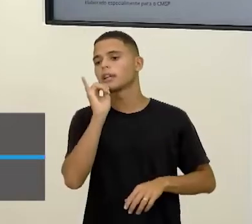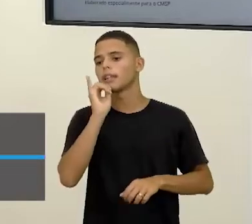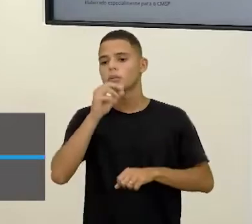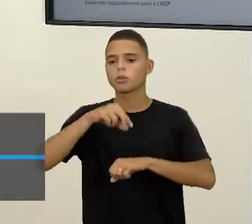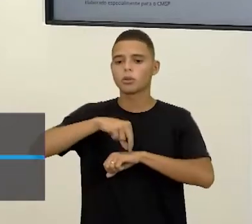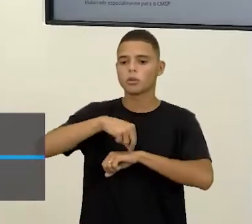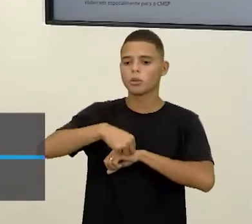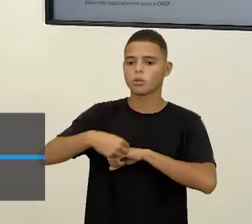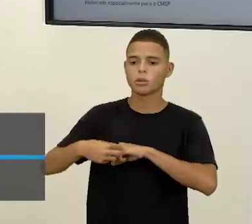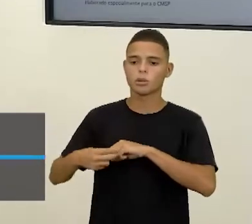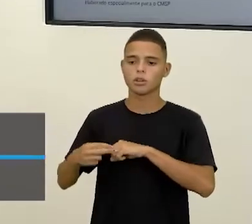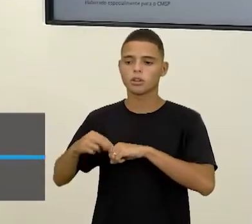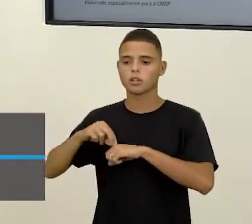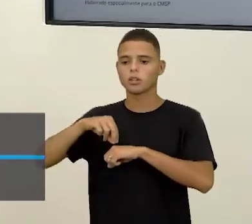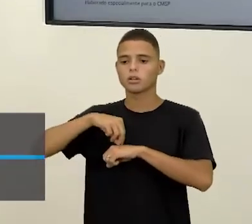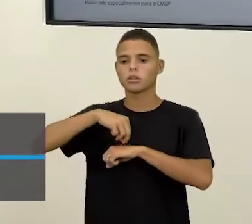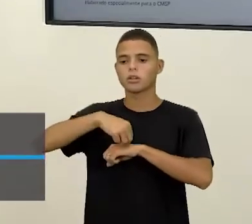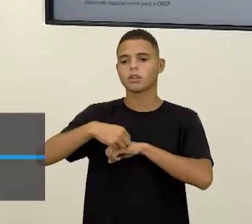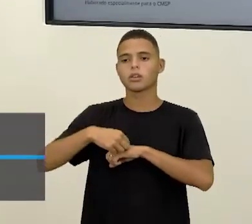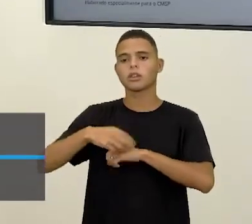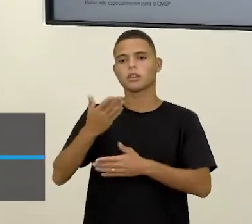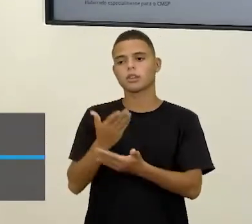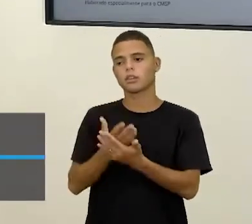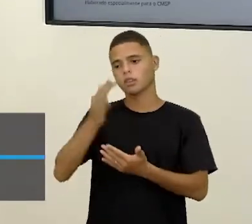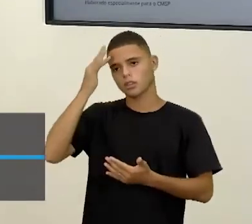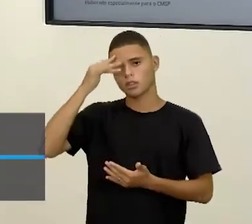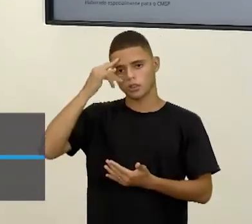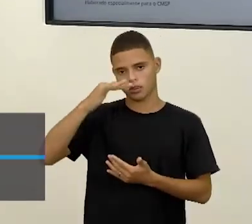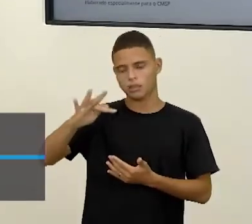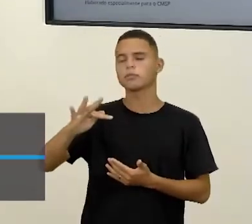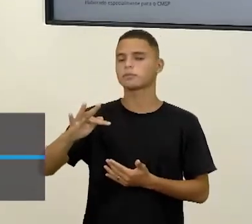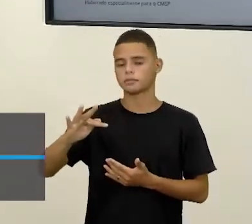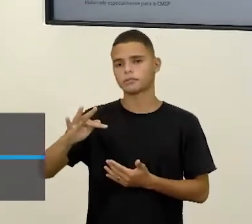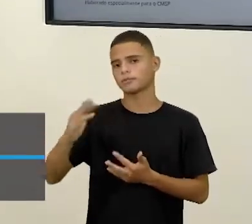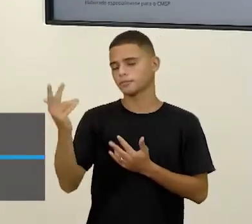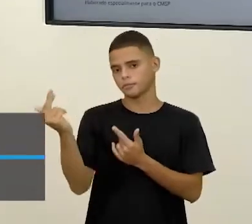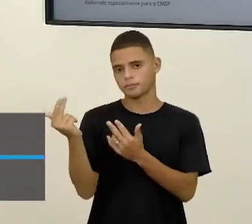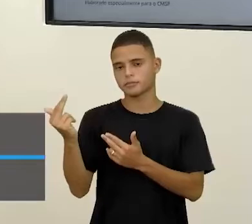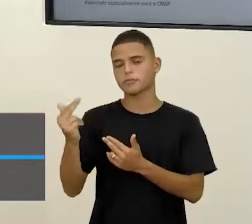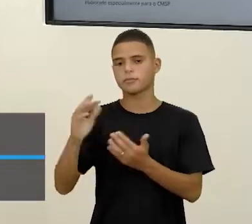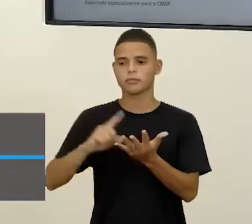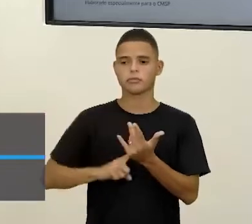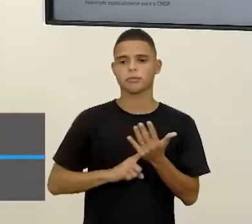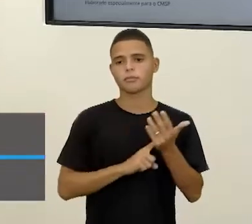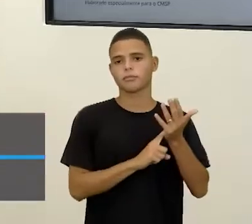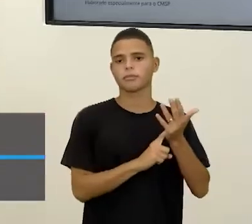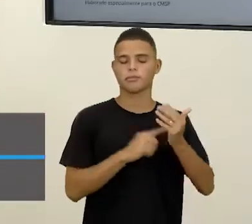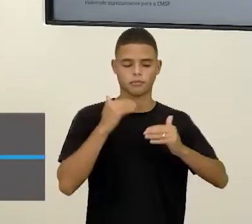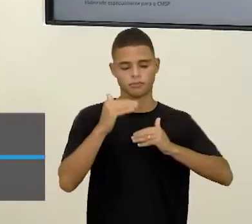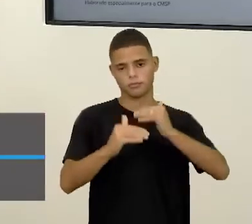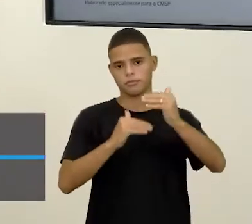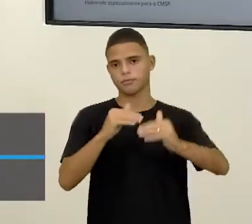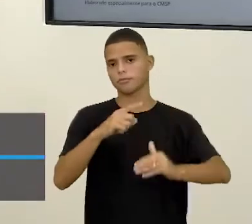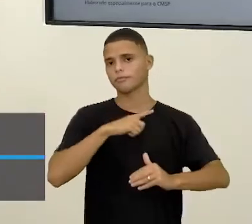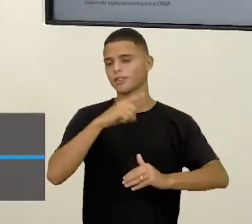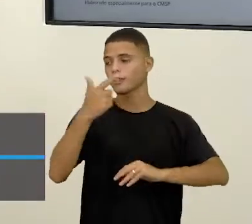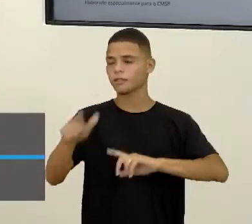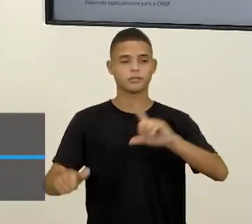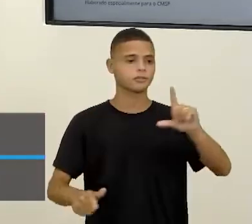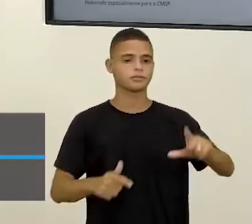gente estuda até em filosofia, né? É entender que cada vez mais a tecnologia vai avançando e a gente vai tendo mais